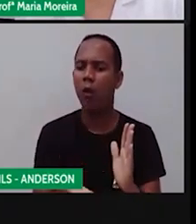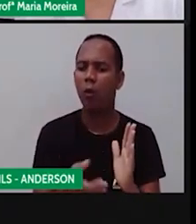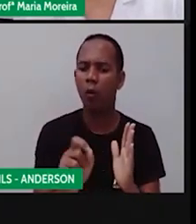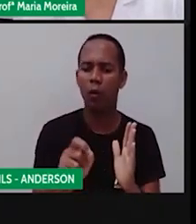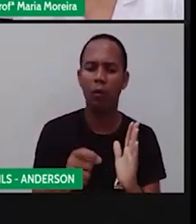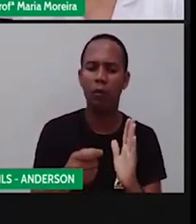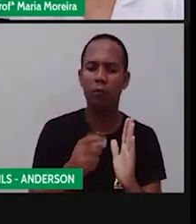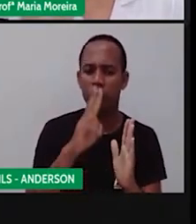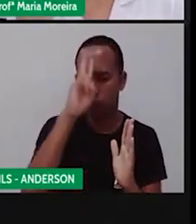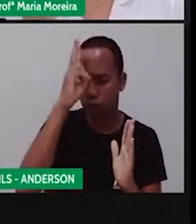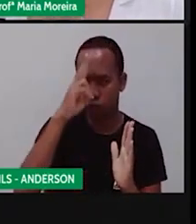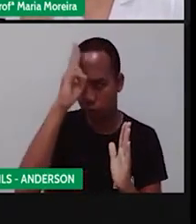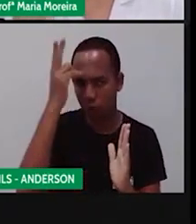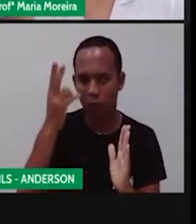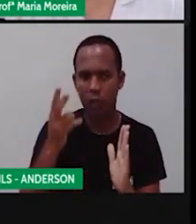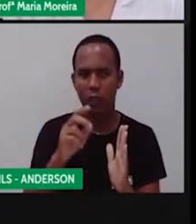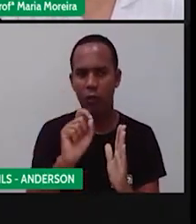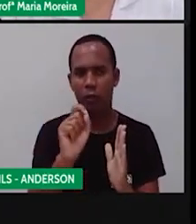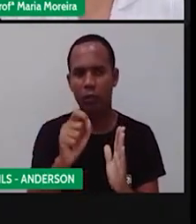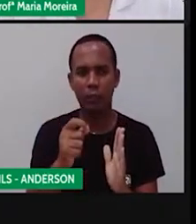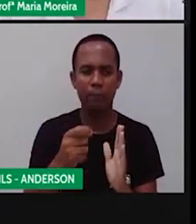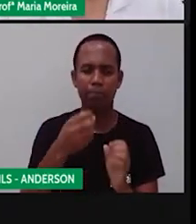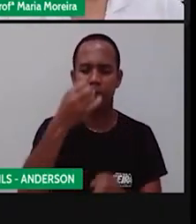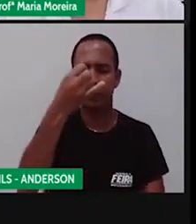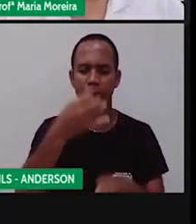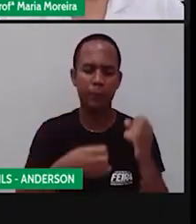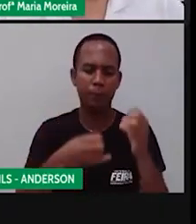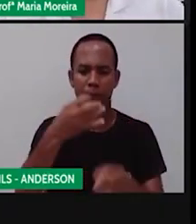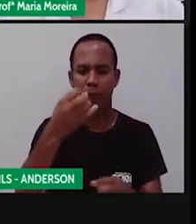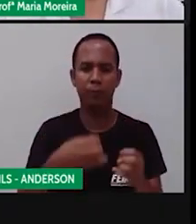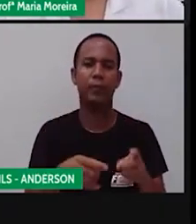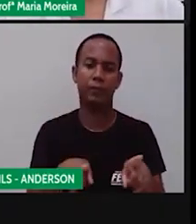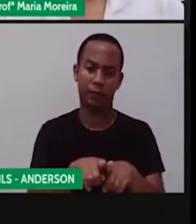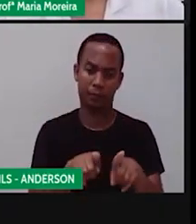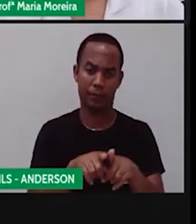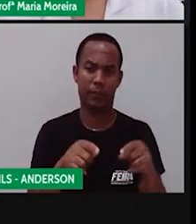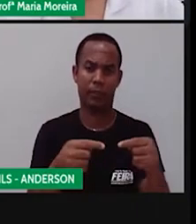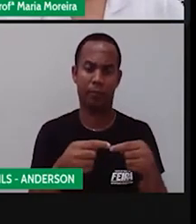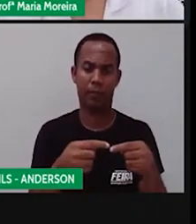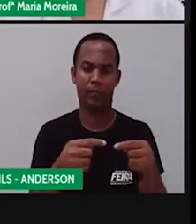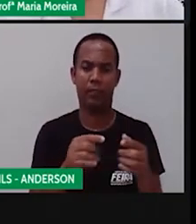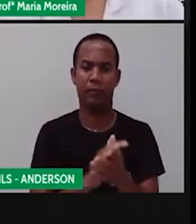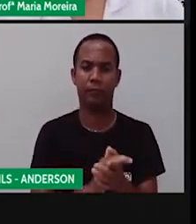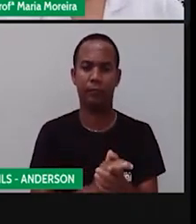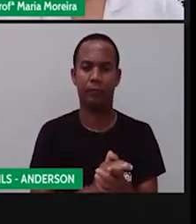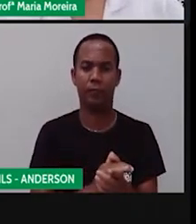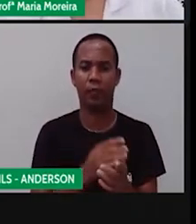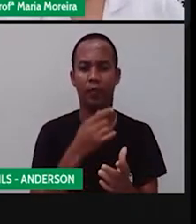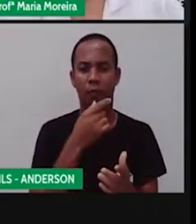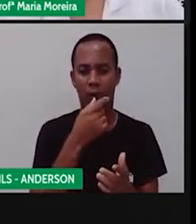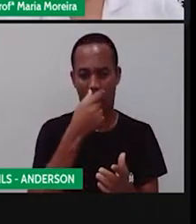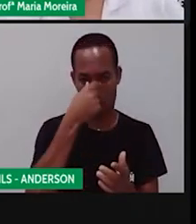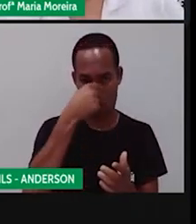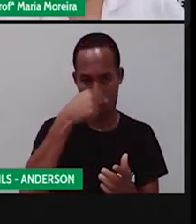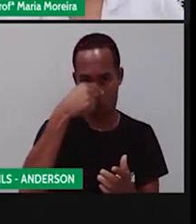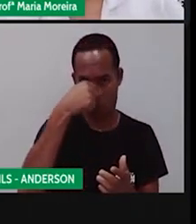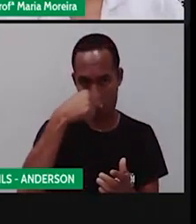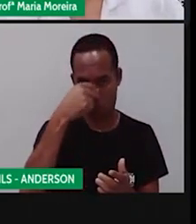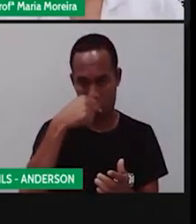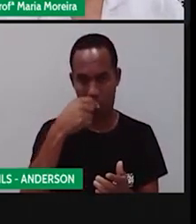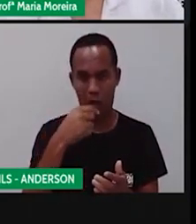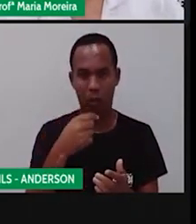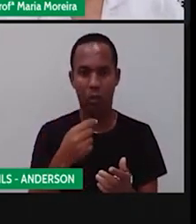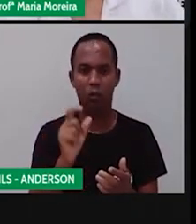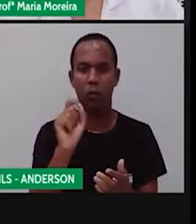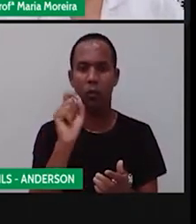acontecer? Como é que essa parte da história ela irá acontecer de fato, né? E aí Pinóquio está aqui, né, com o grilozinho falante,